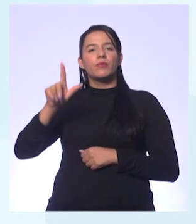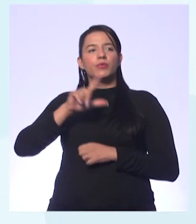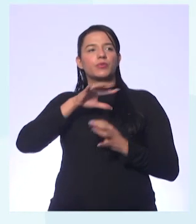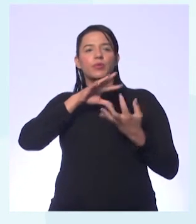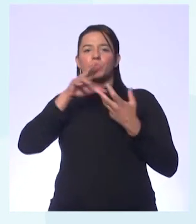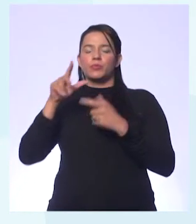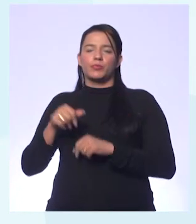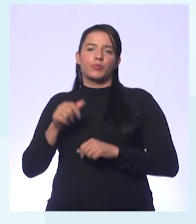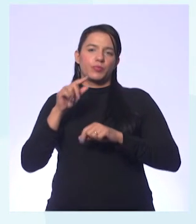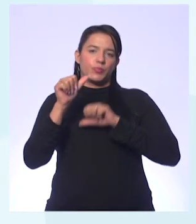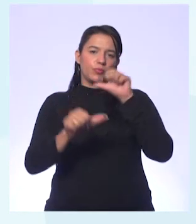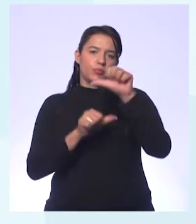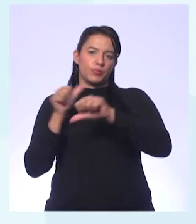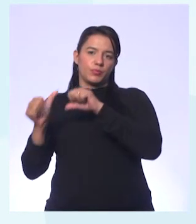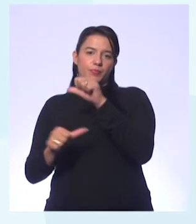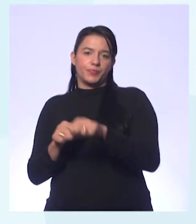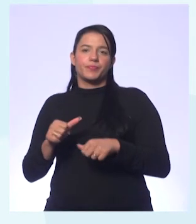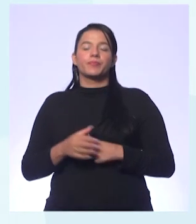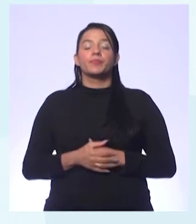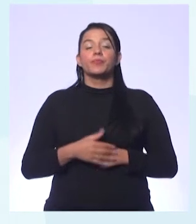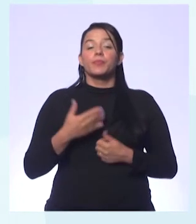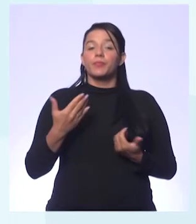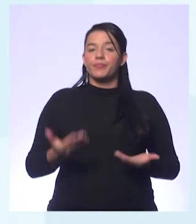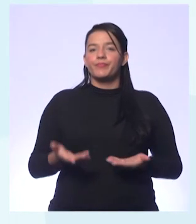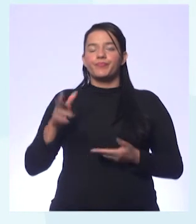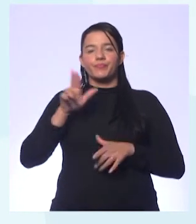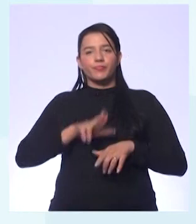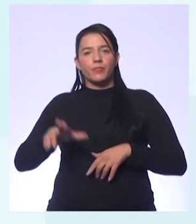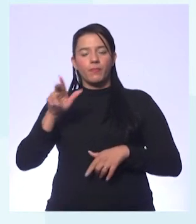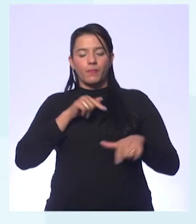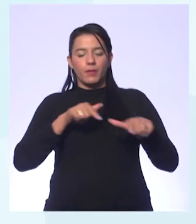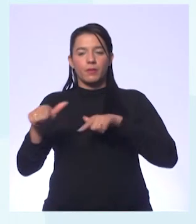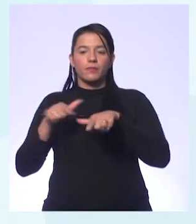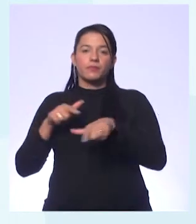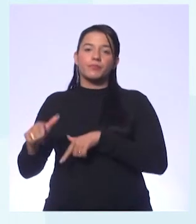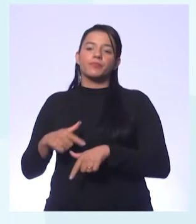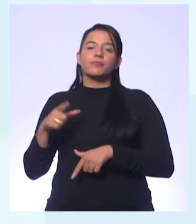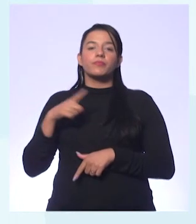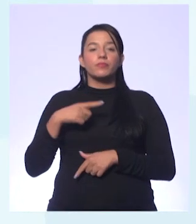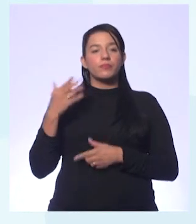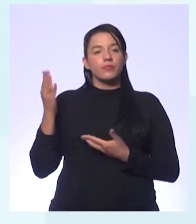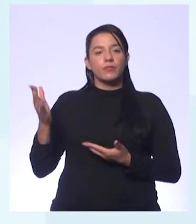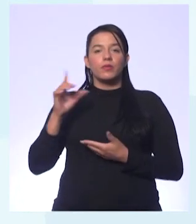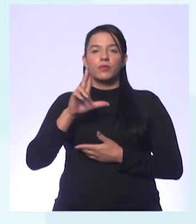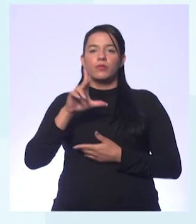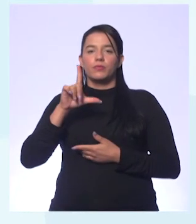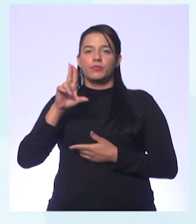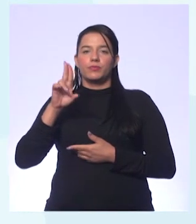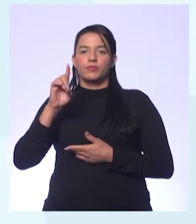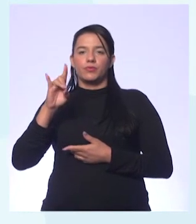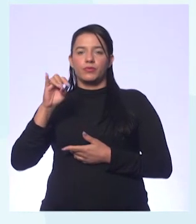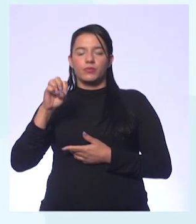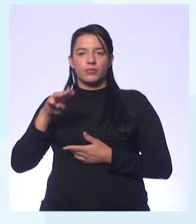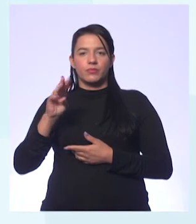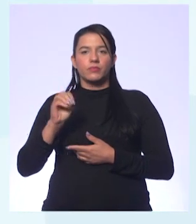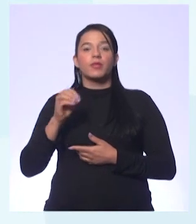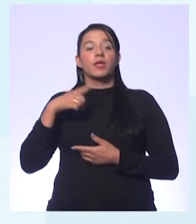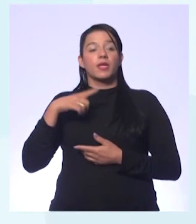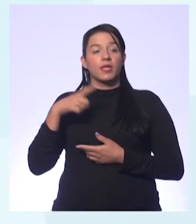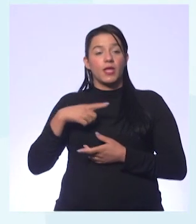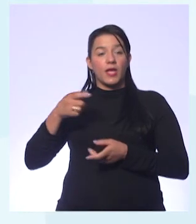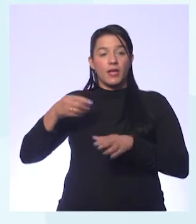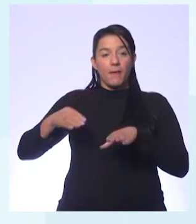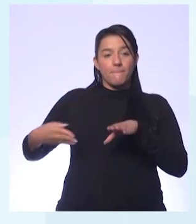mundo mudou. Então, os trabalhadores do movimento ludista, eles iam lá e quebravam a máquina. Eles até colocavam tamanco ali